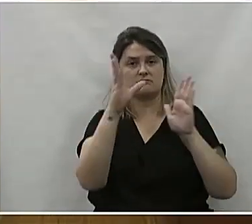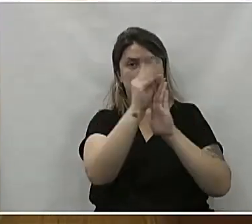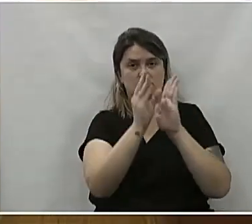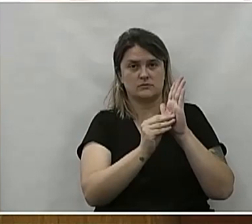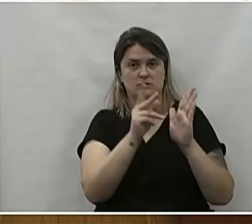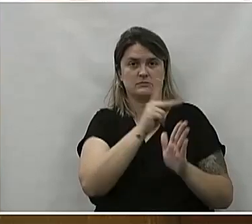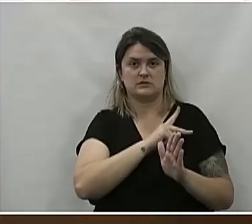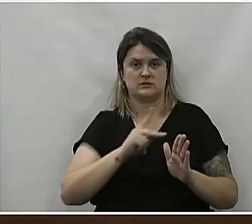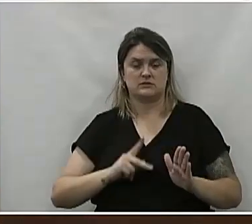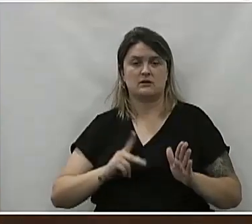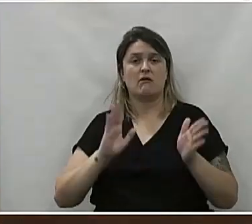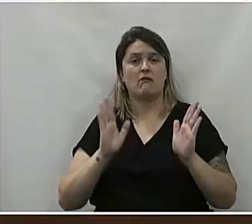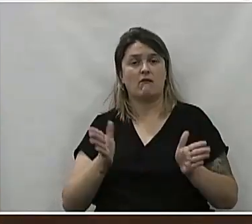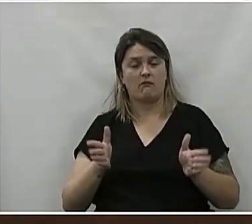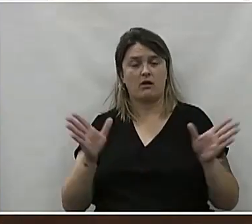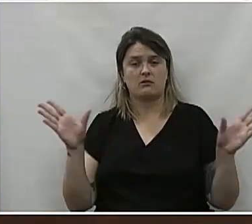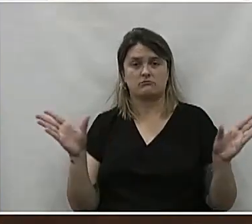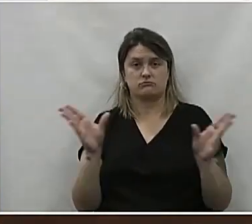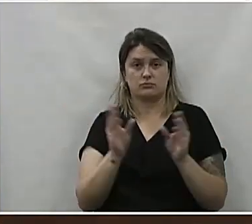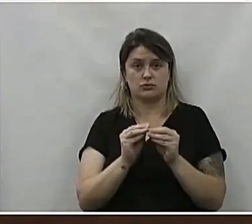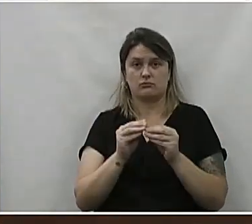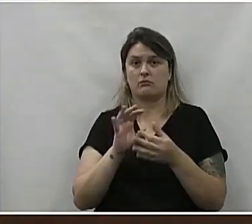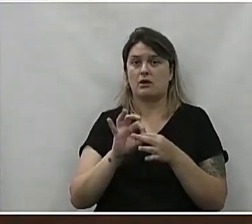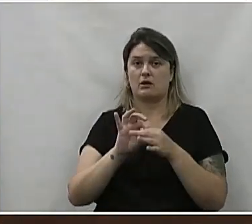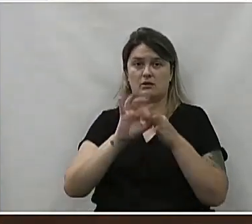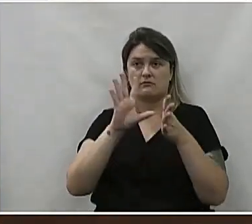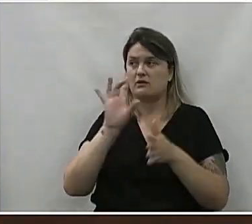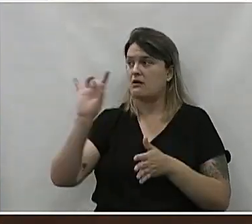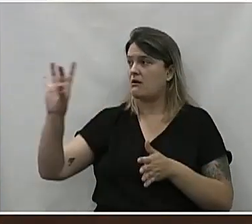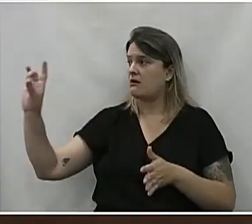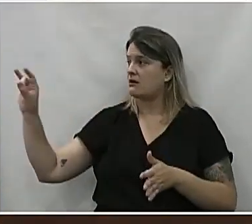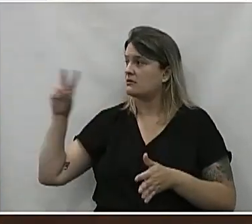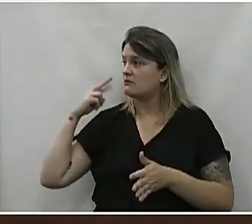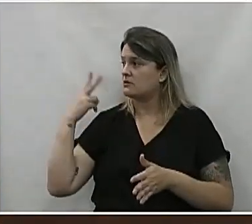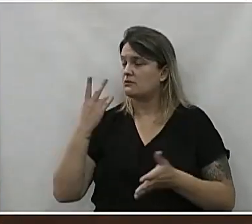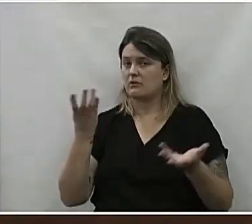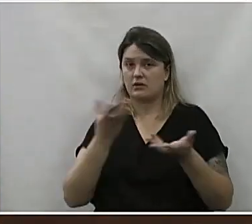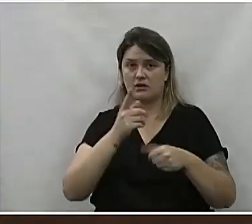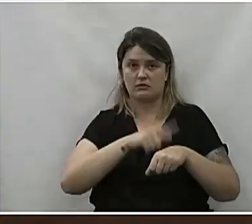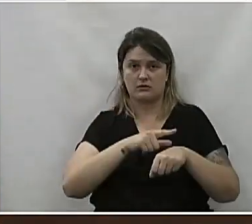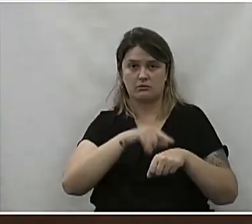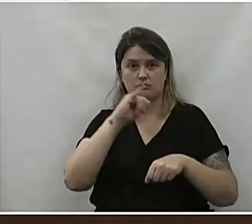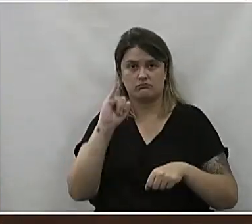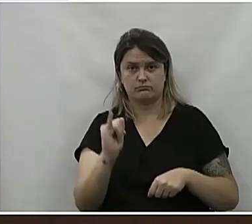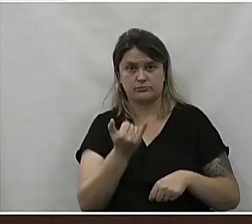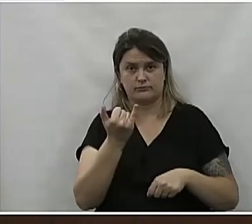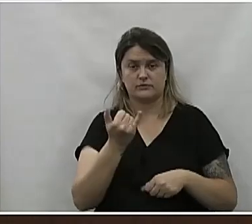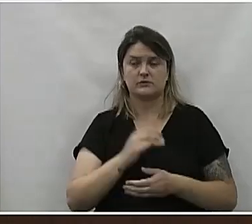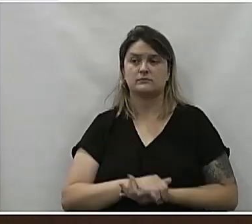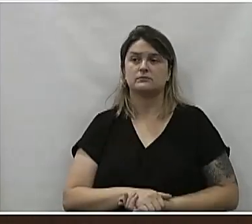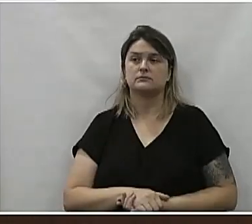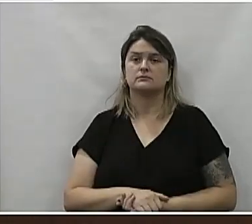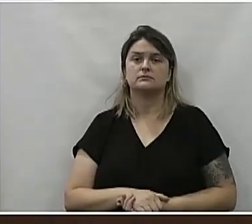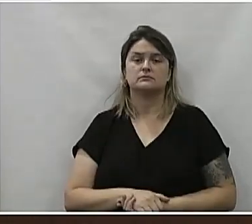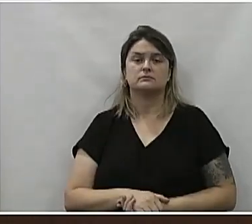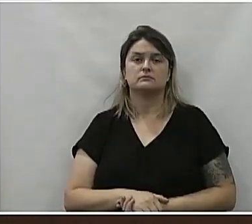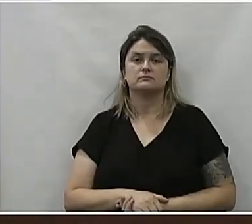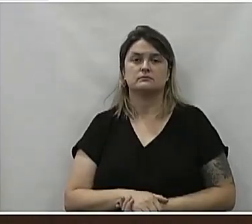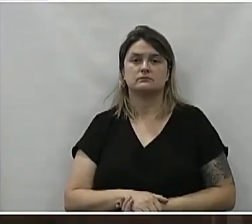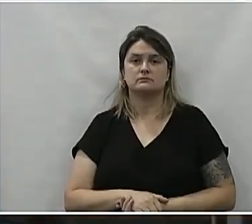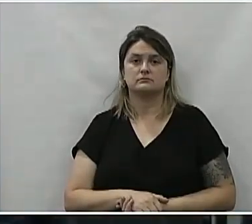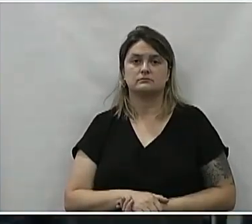do dia Senhor presidente Com o fim da hora do dia Eu deixo livre A palavra Se alguns Dos nobres Colegas Desejarem Fazer uso dela